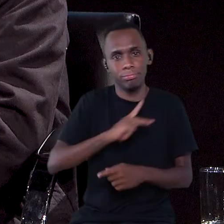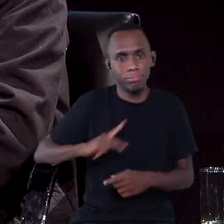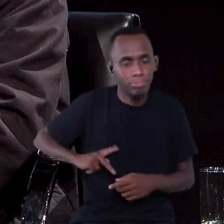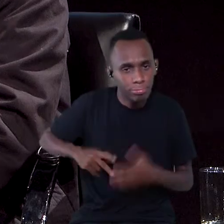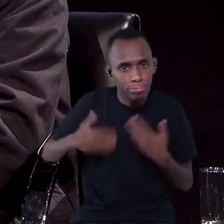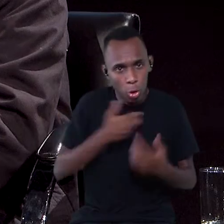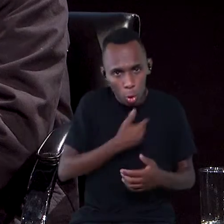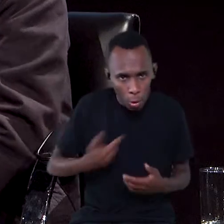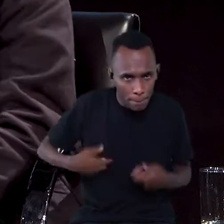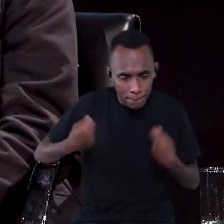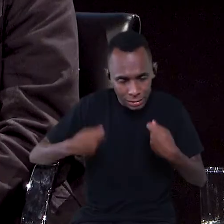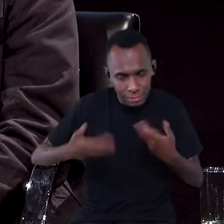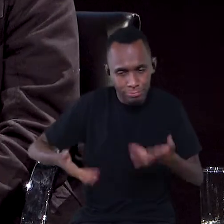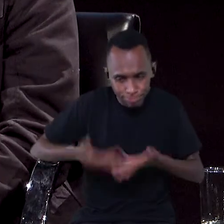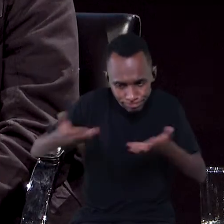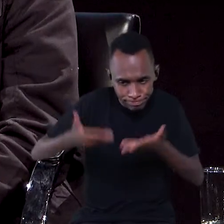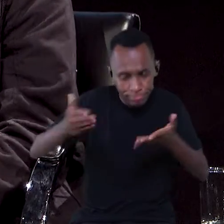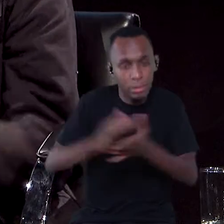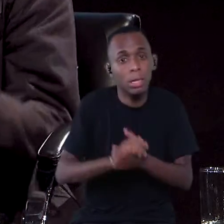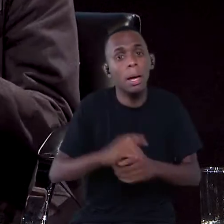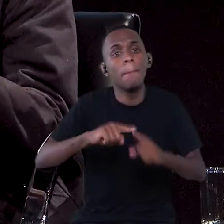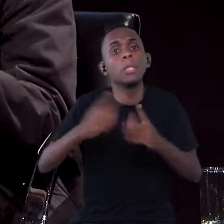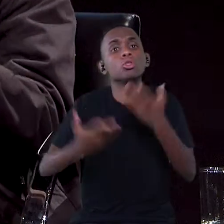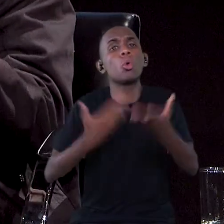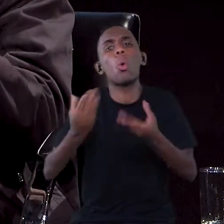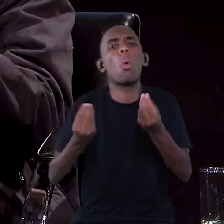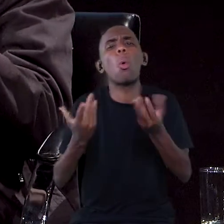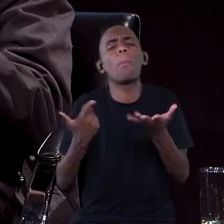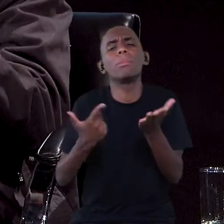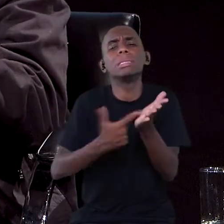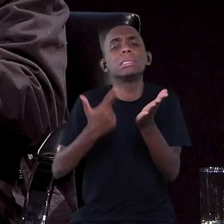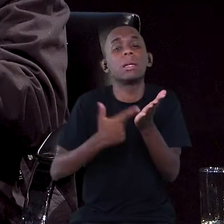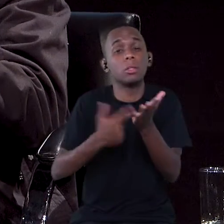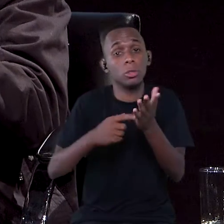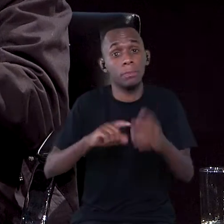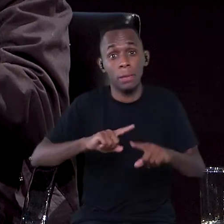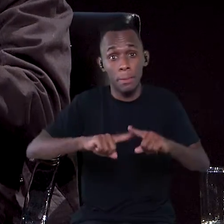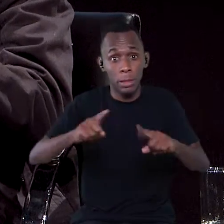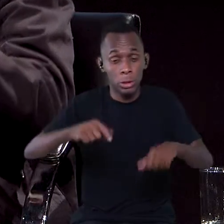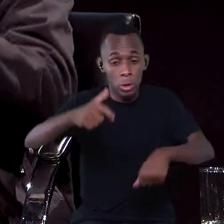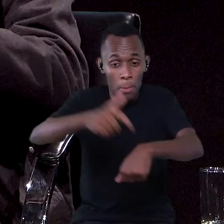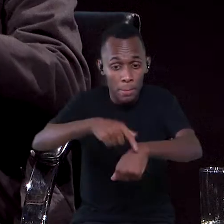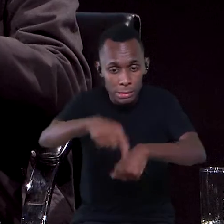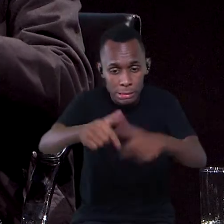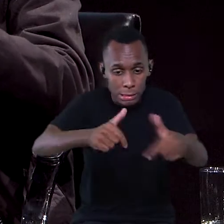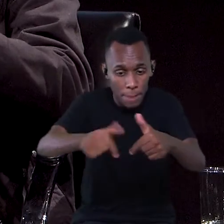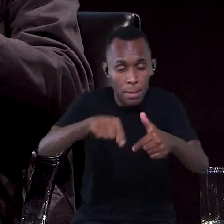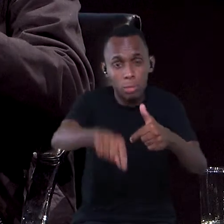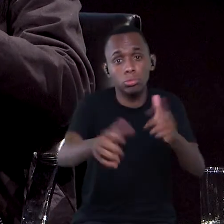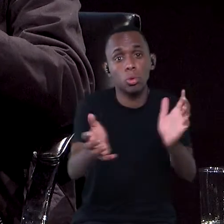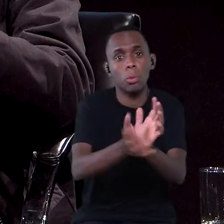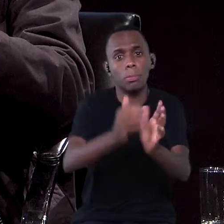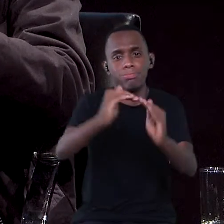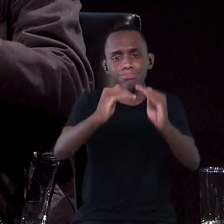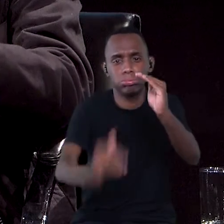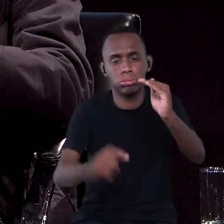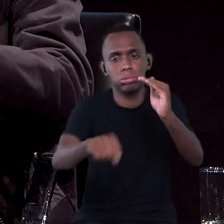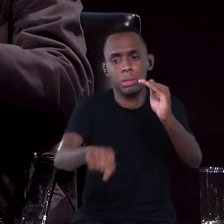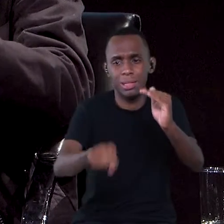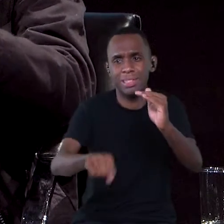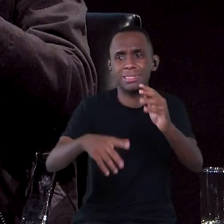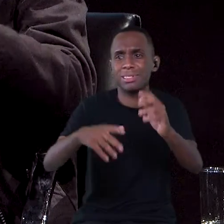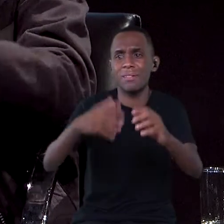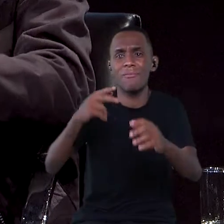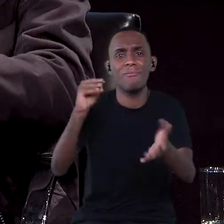nessa discussão? Né? Primeiro porque, quando você trabalha com essas comunidades excluídas, uma boa parte delas não está